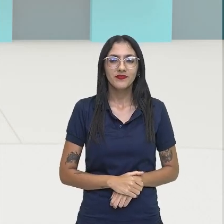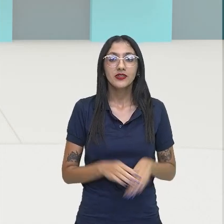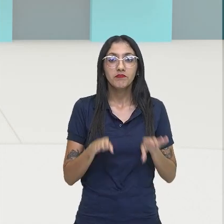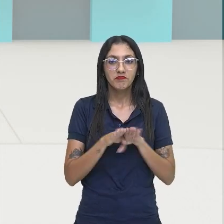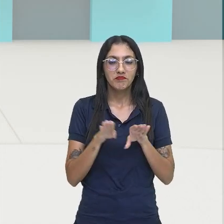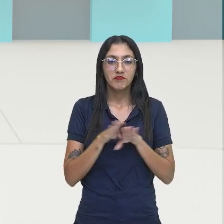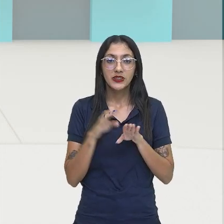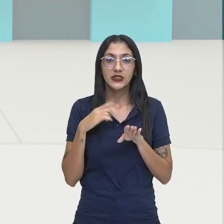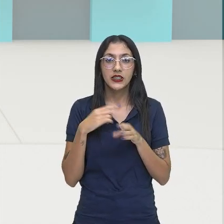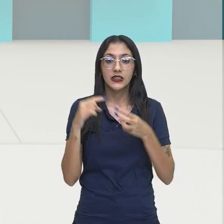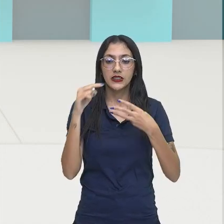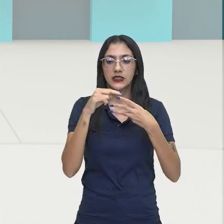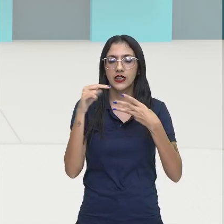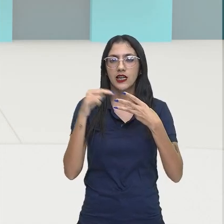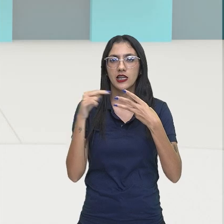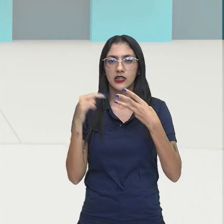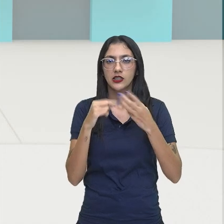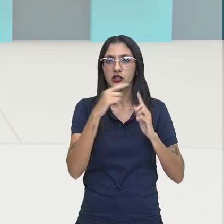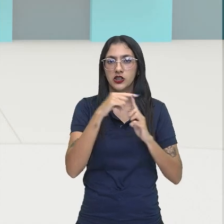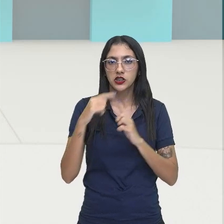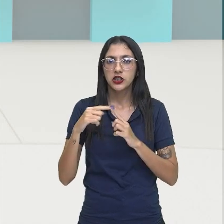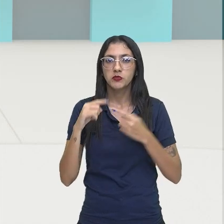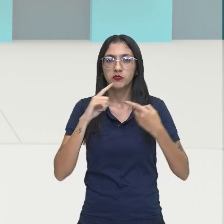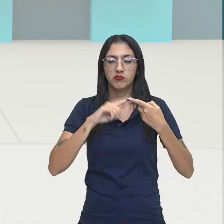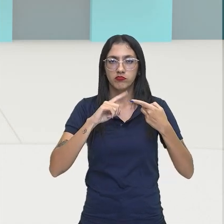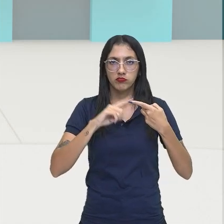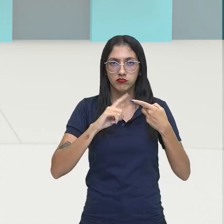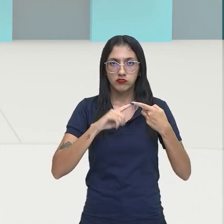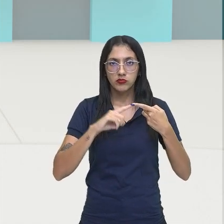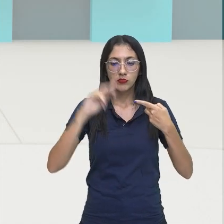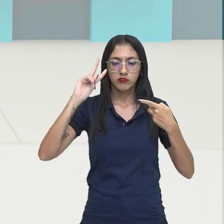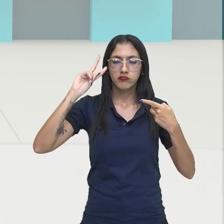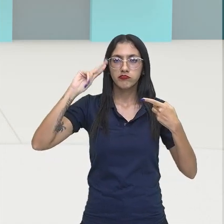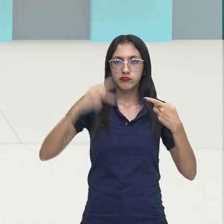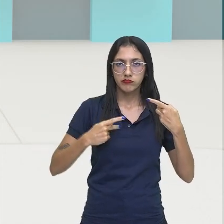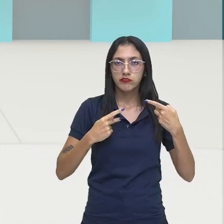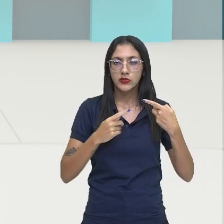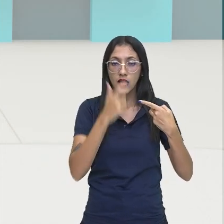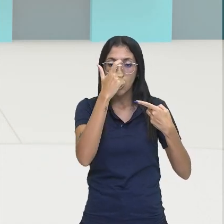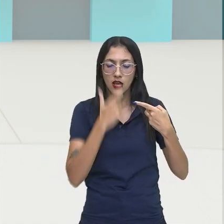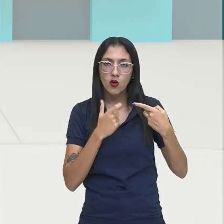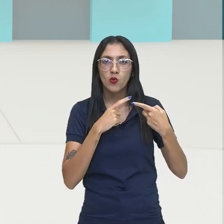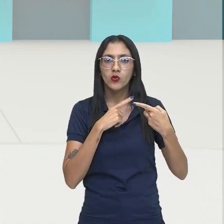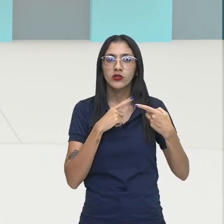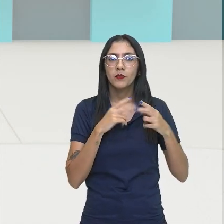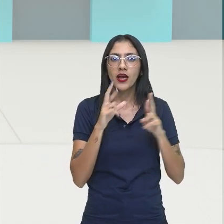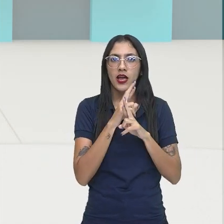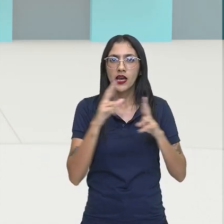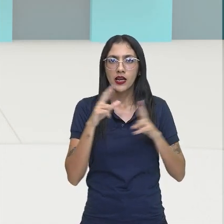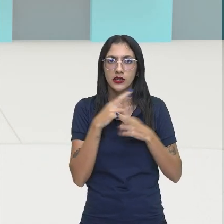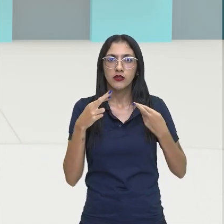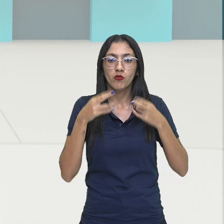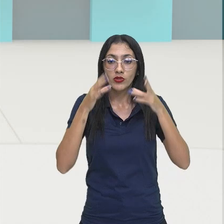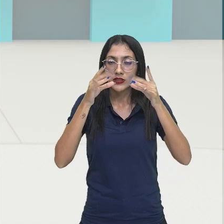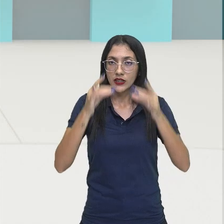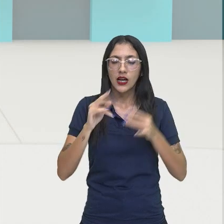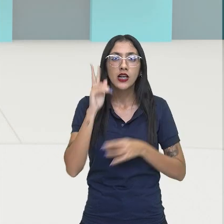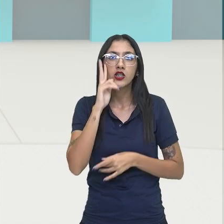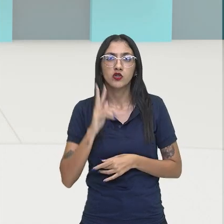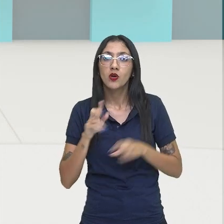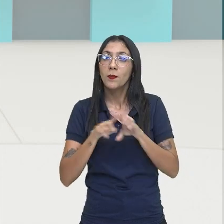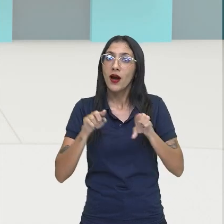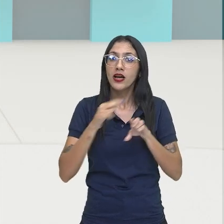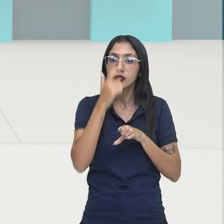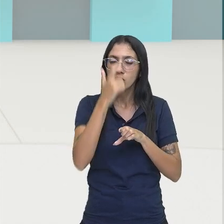3 tipos de narrador. Nós temos o narrador personagem, que é a pessoa que conta a história, mas também participa